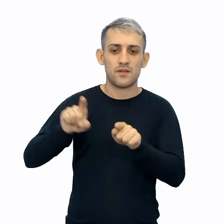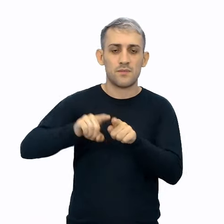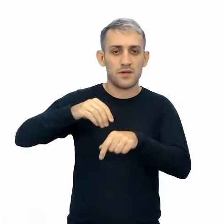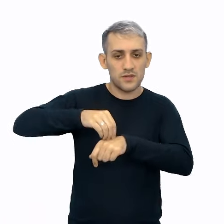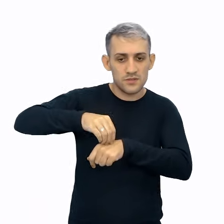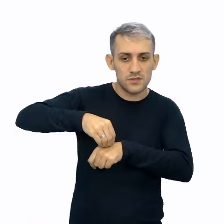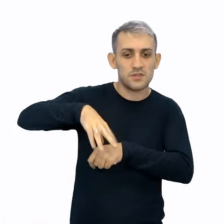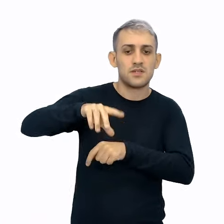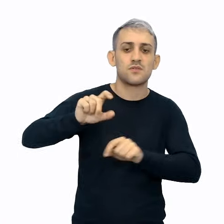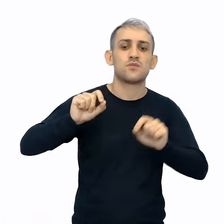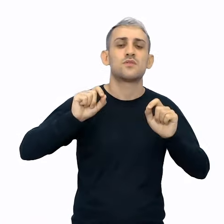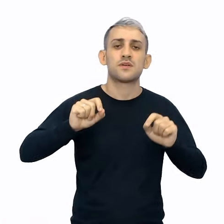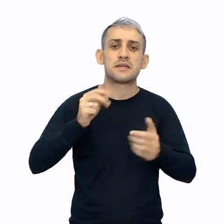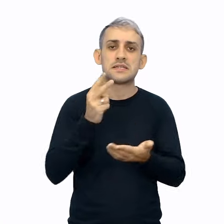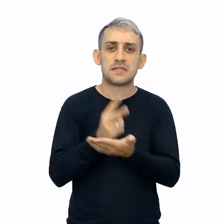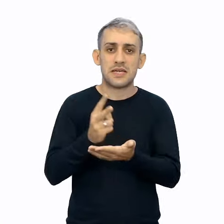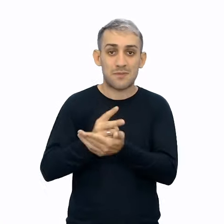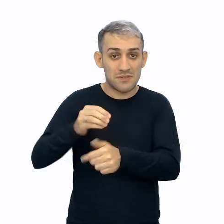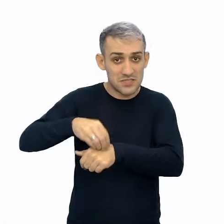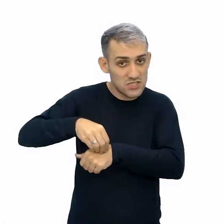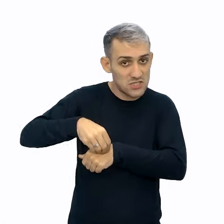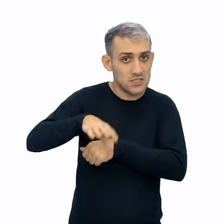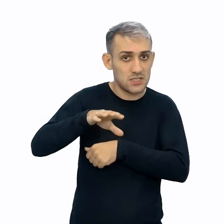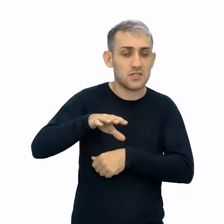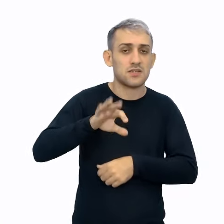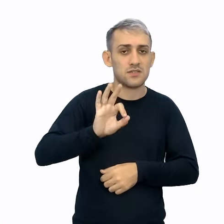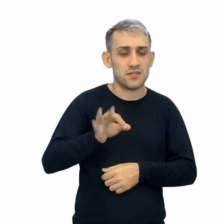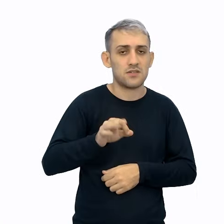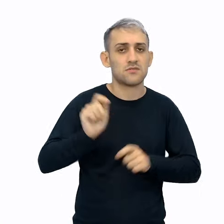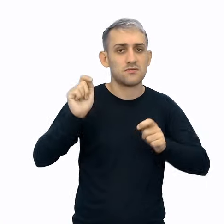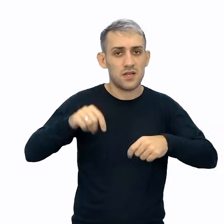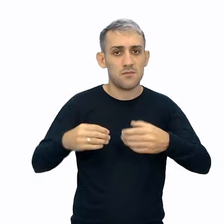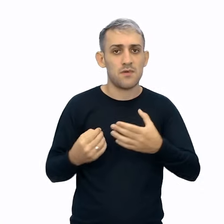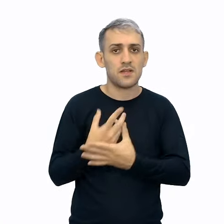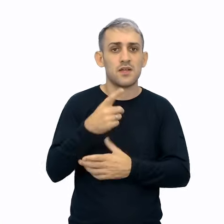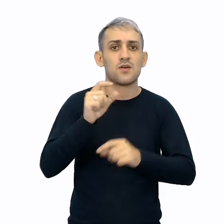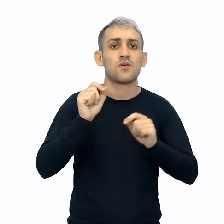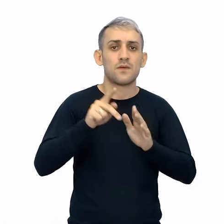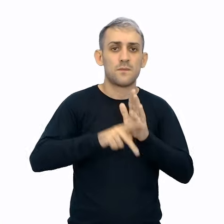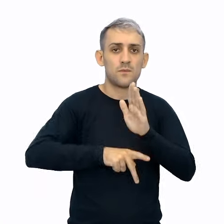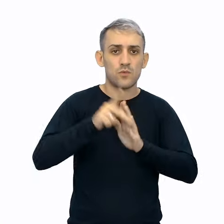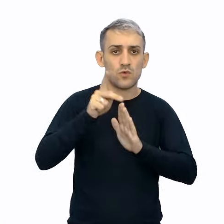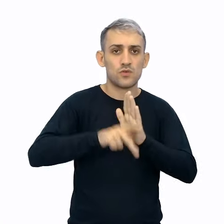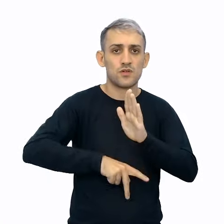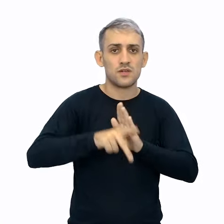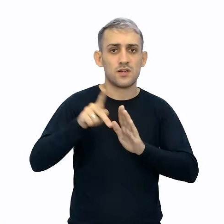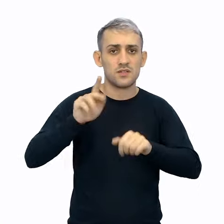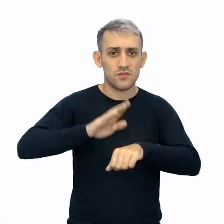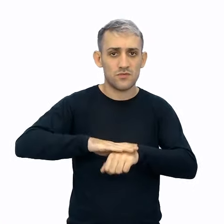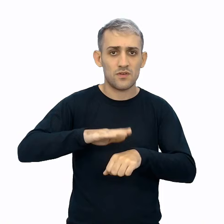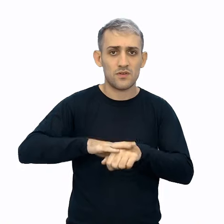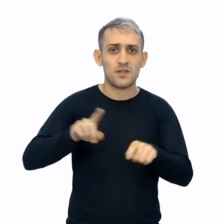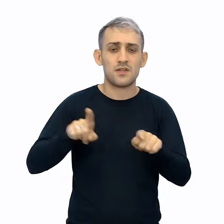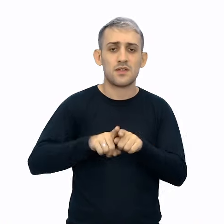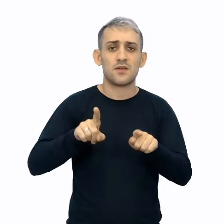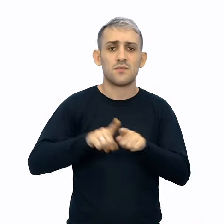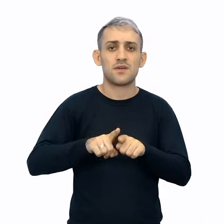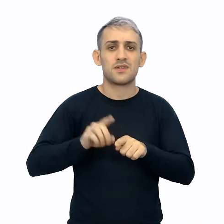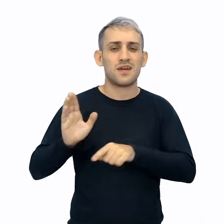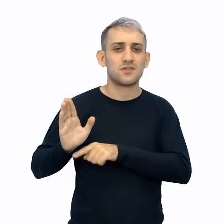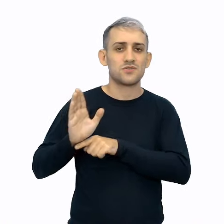procedimentos sempre são sugestões né para a elaboração de um plano de ação e de intervenção de